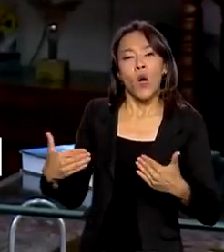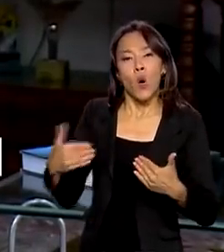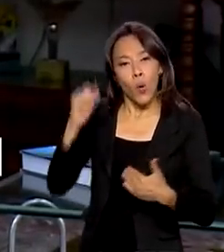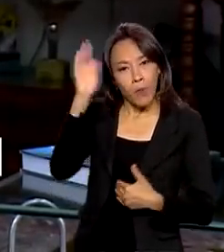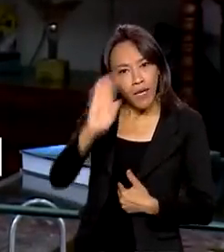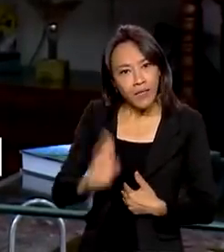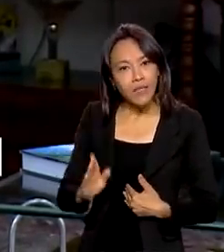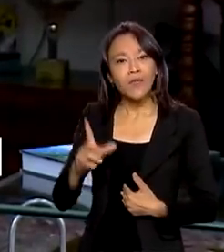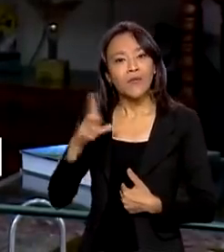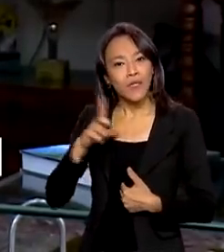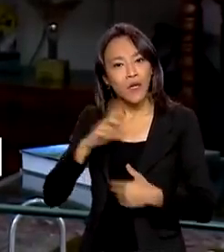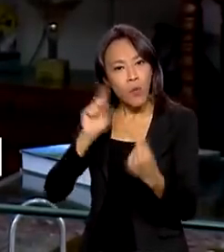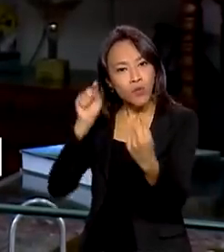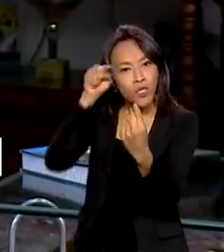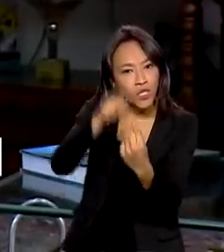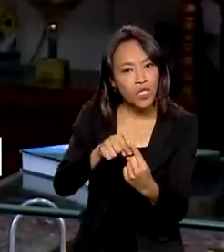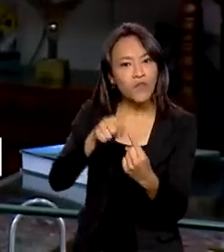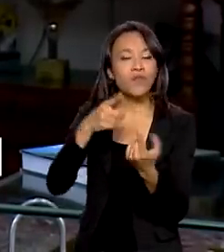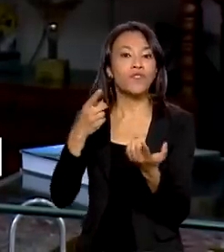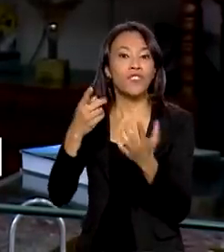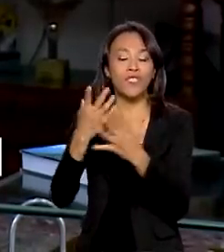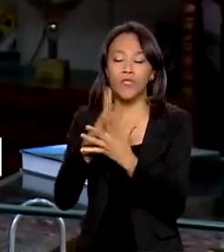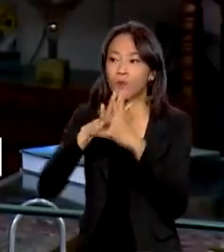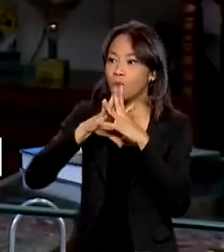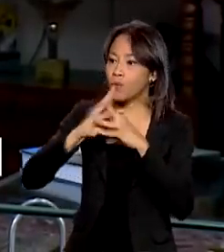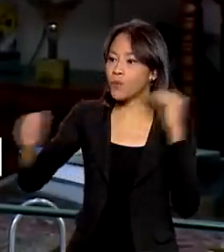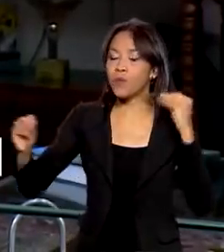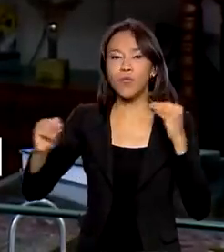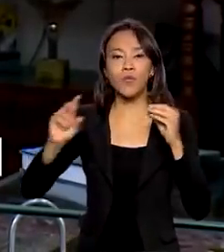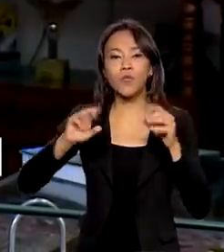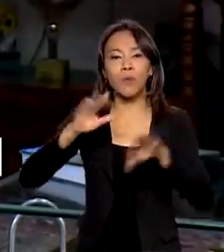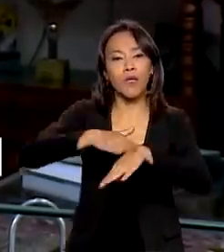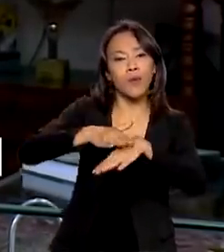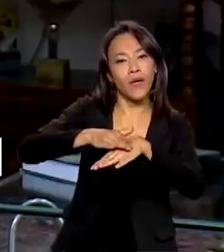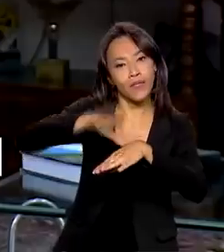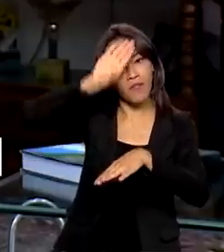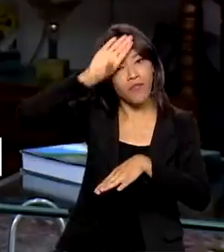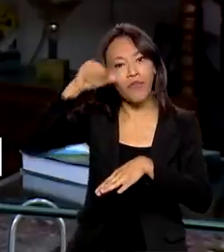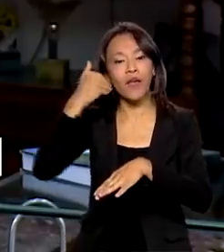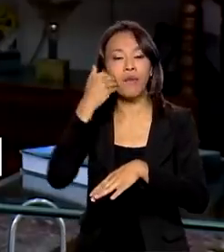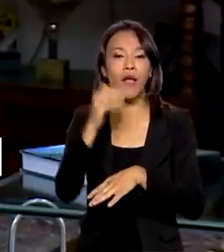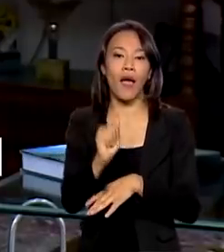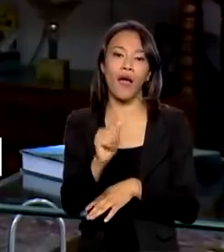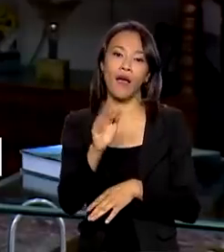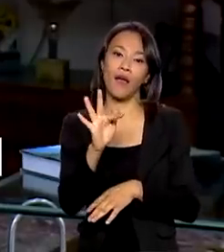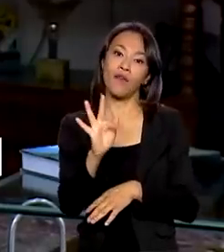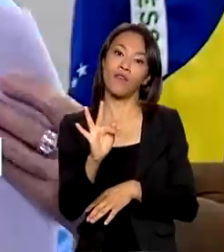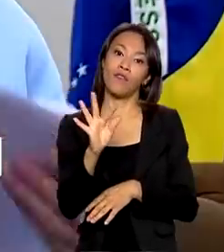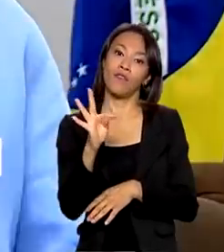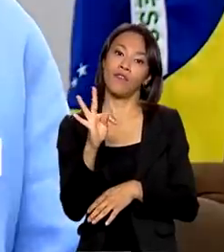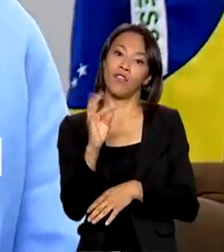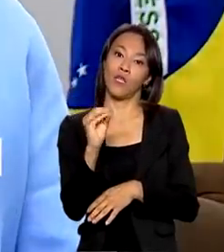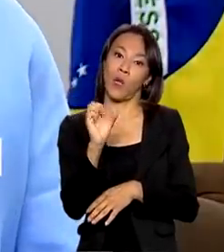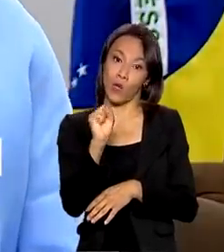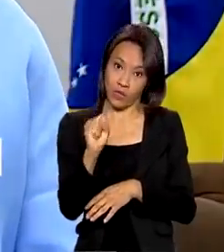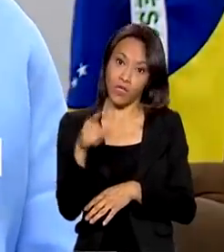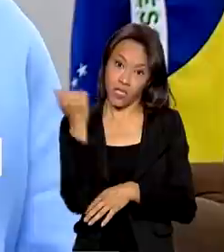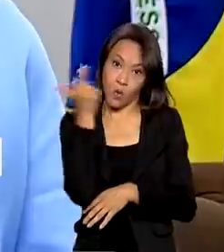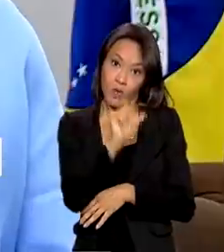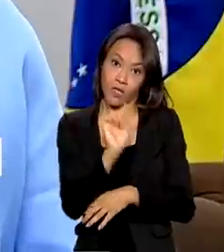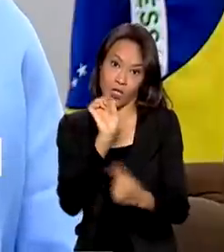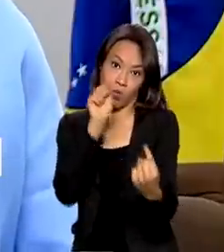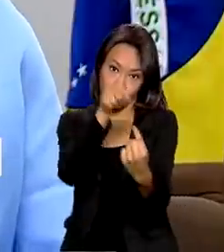país livre da febre aftosa sem vacinação até 2026 a gente está caminhando para atingir essa meta